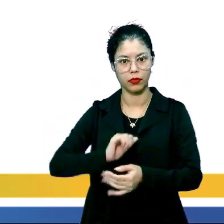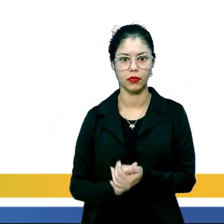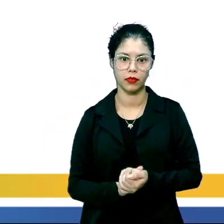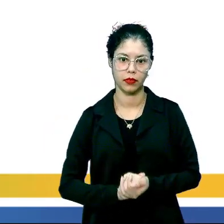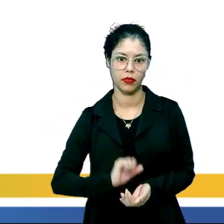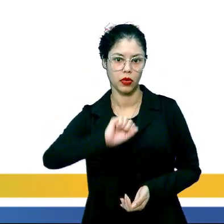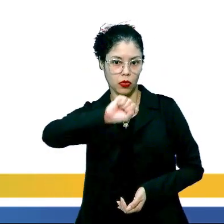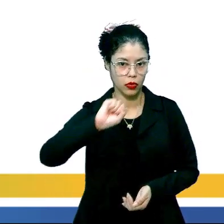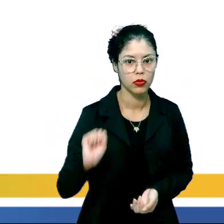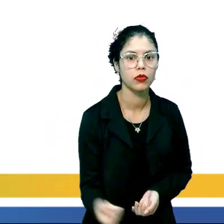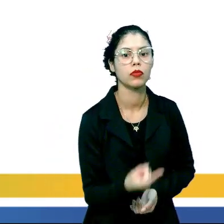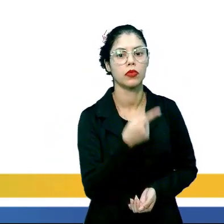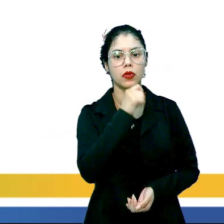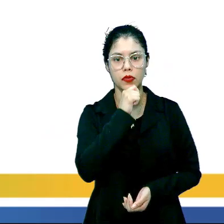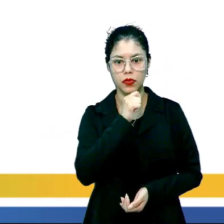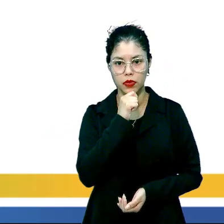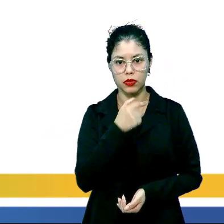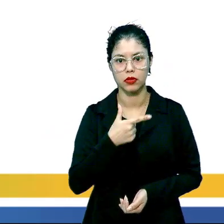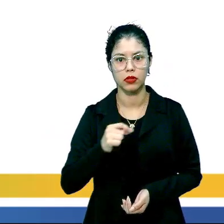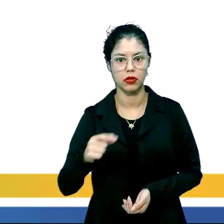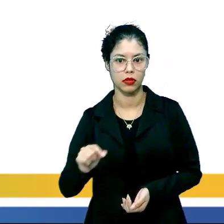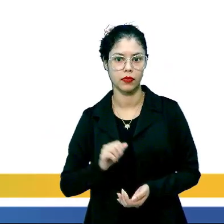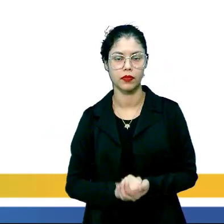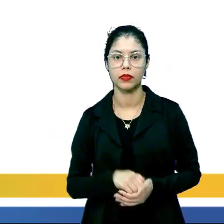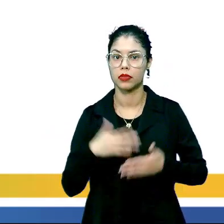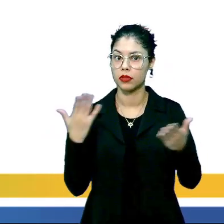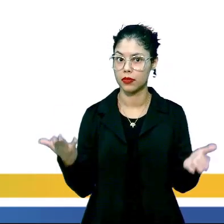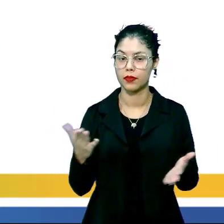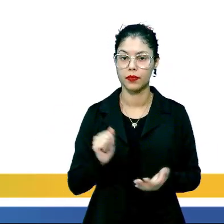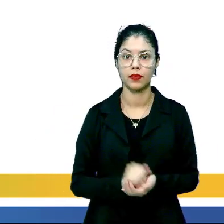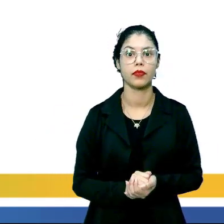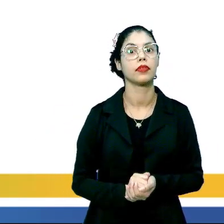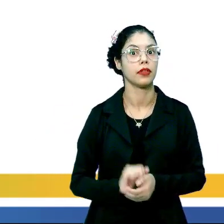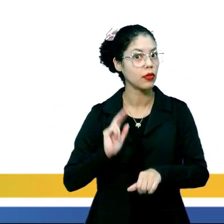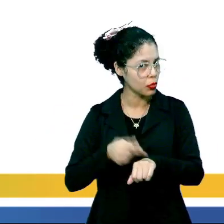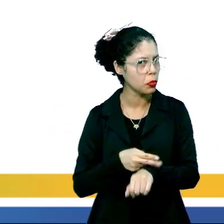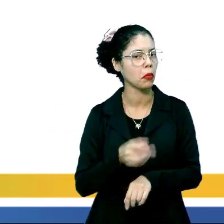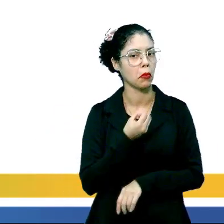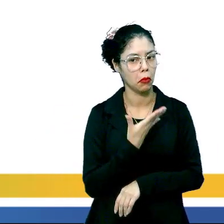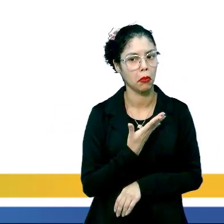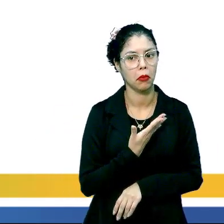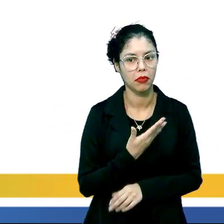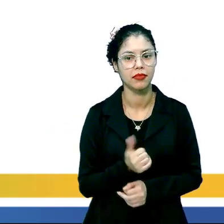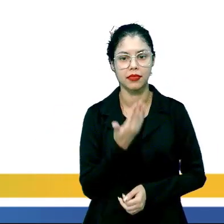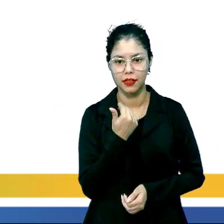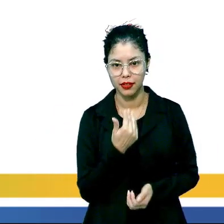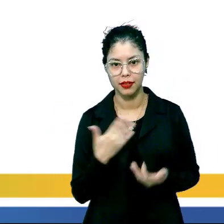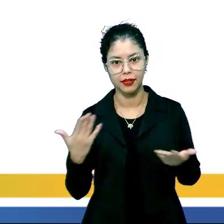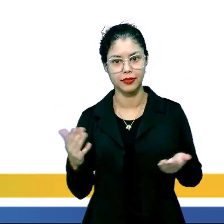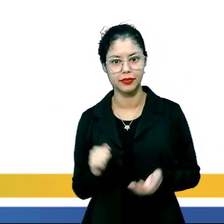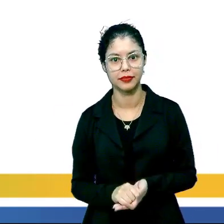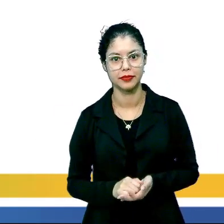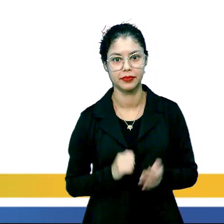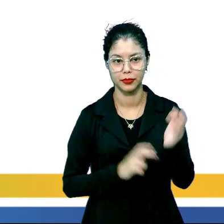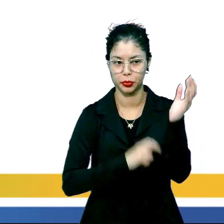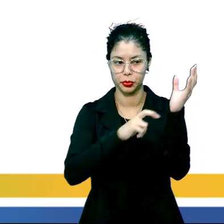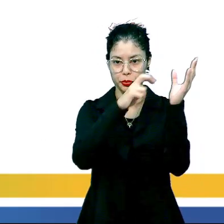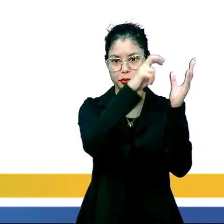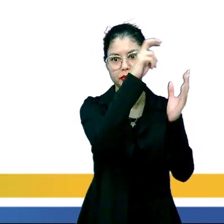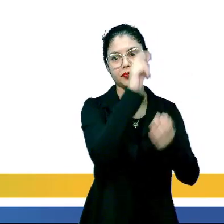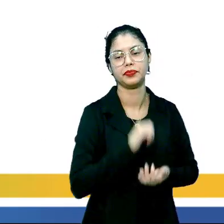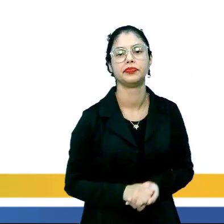mais de 8.200 metros de altura. Esse seria um super chocolate, hein? Conseguisse comer chocolate e subir todas essas